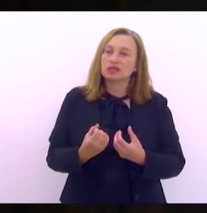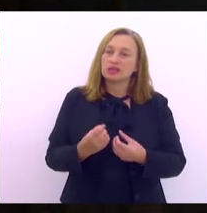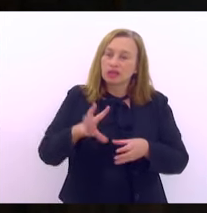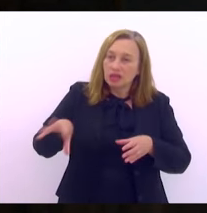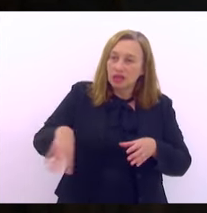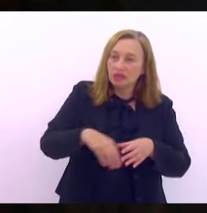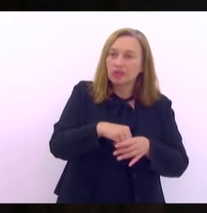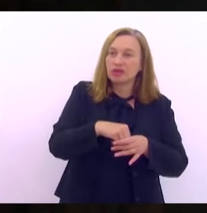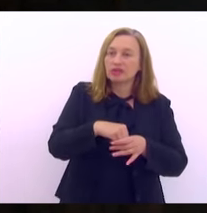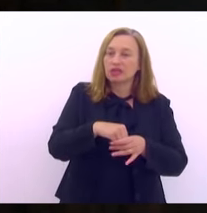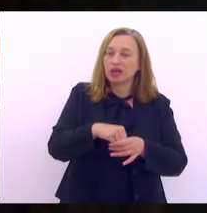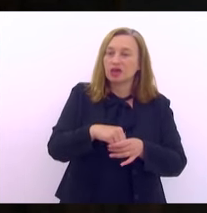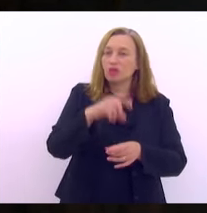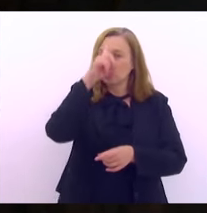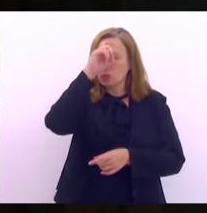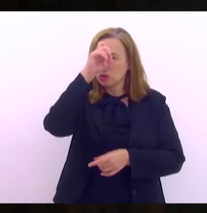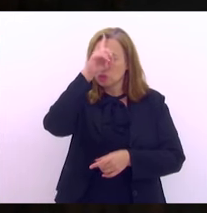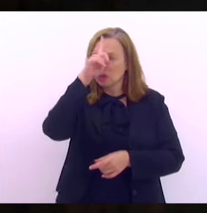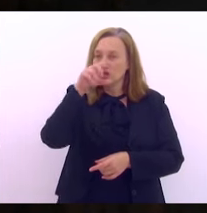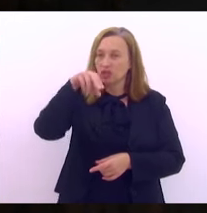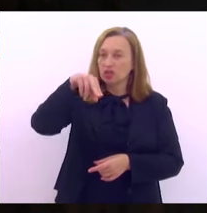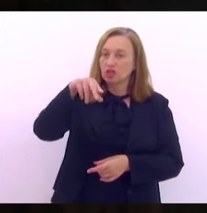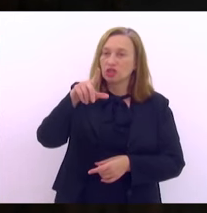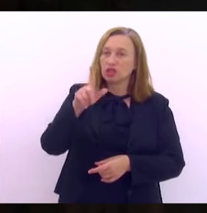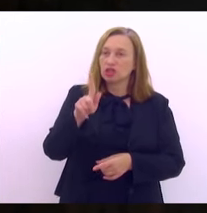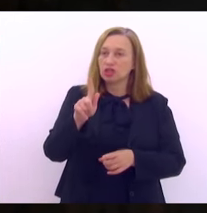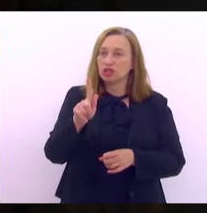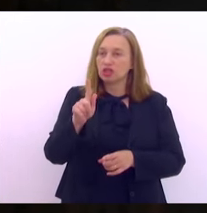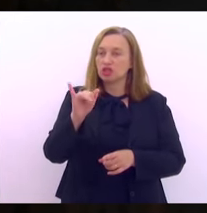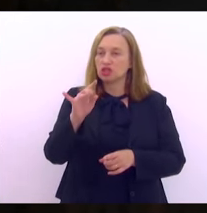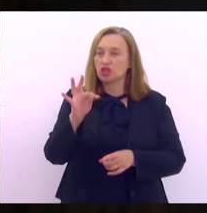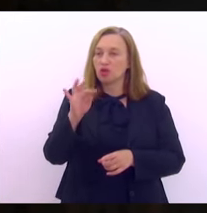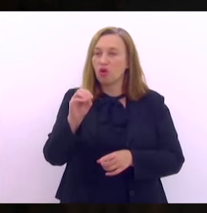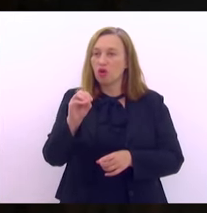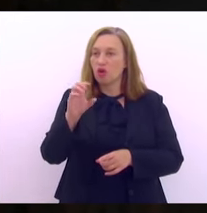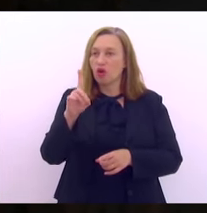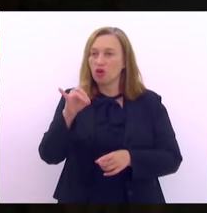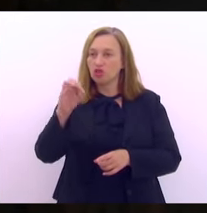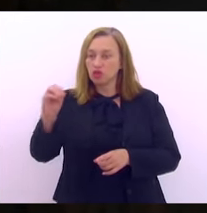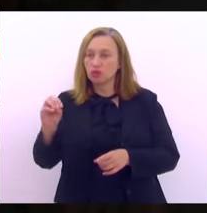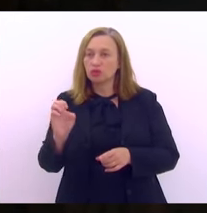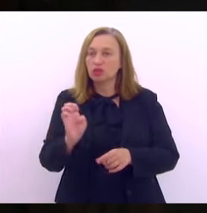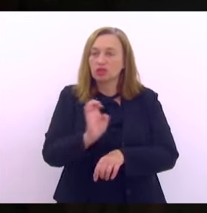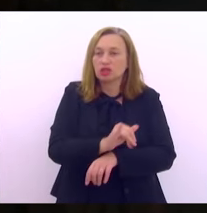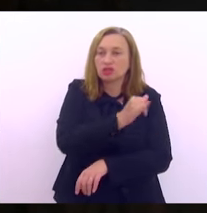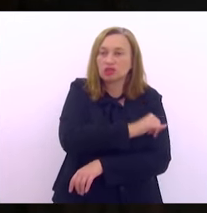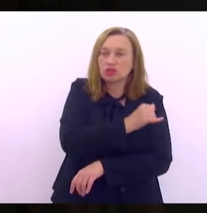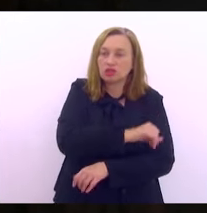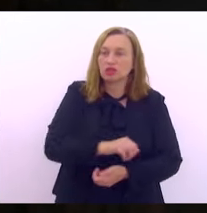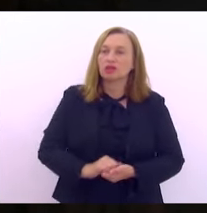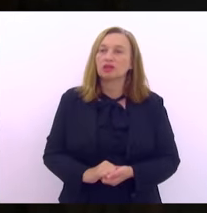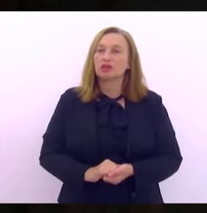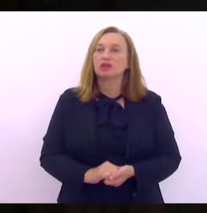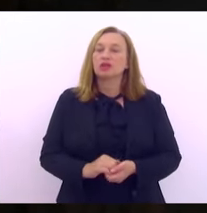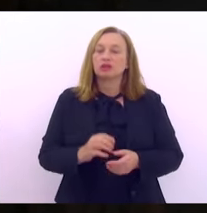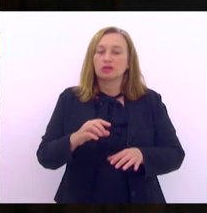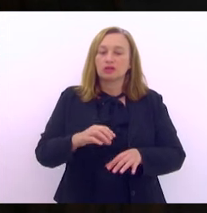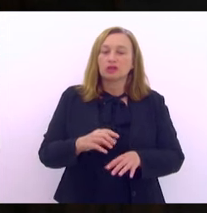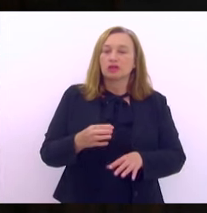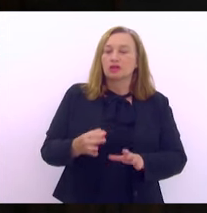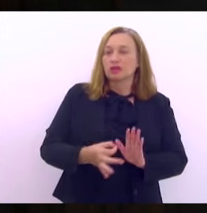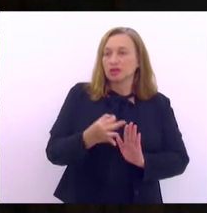implantar um hospital ginecológico no estado do Rio de Janeiro. Parecer da Comissão de Indicações Legislativas